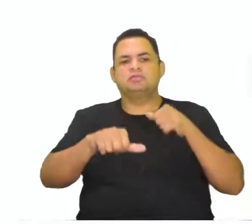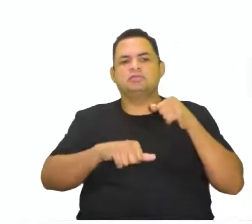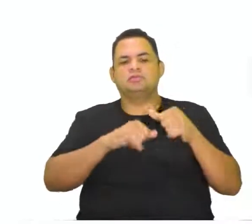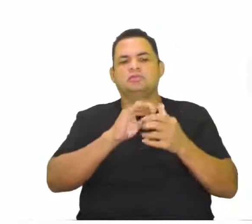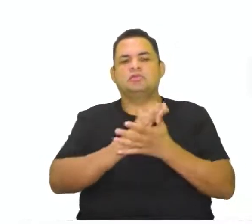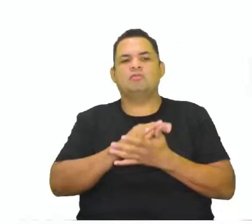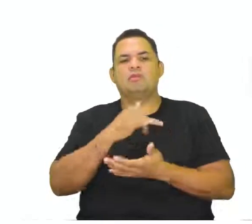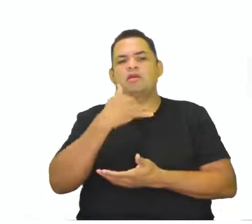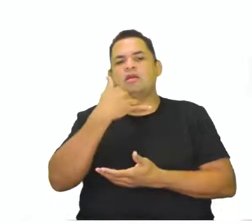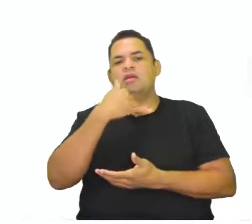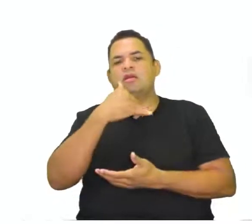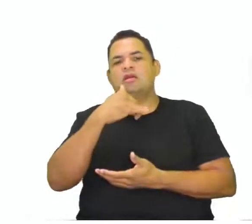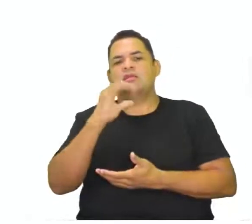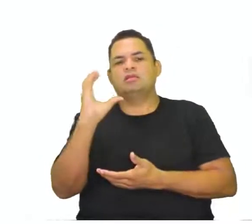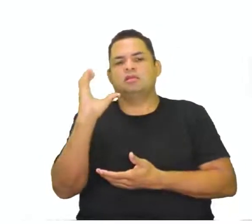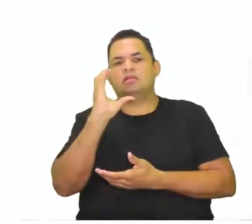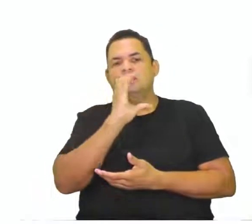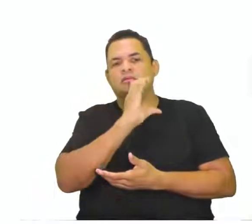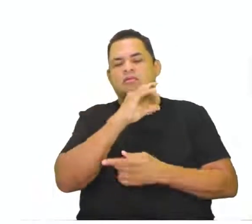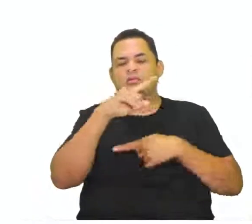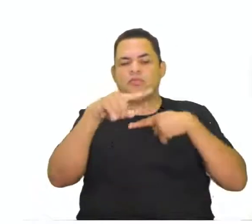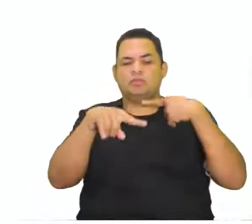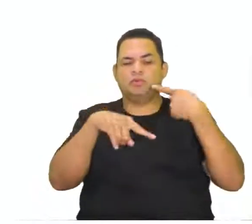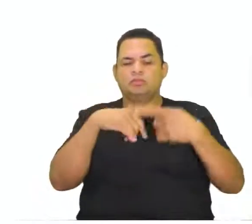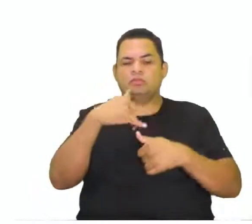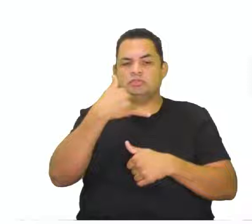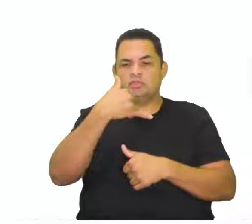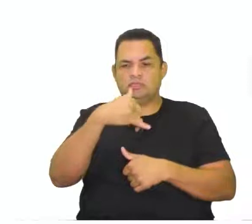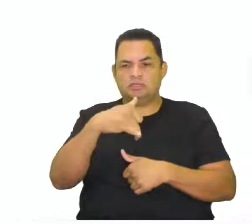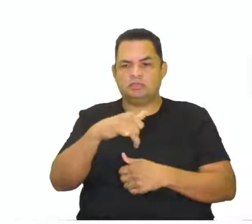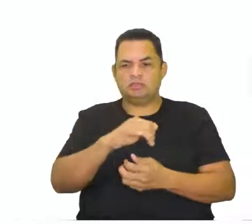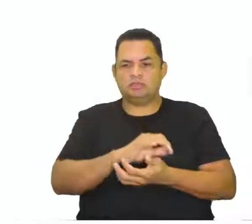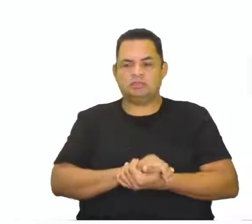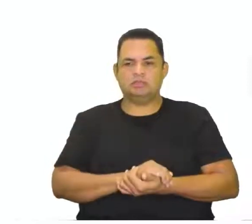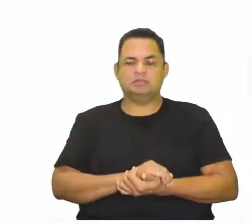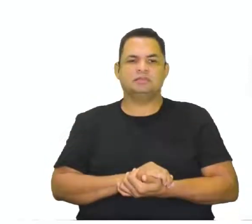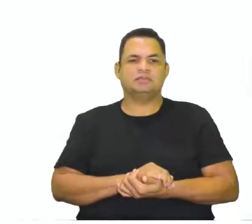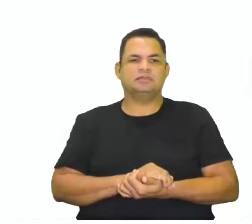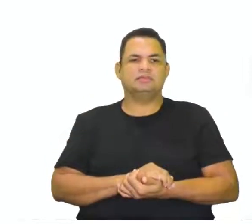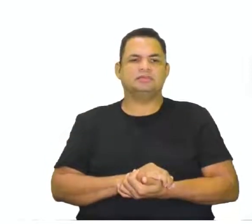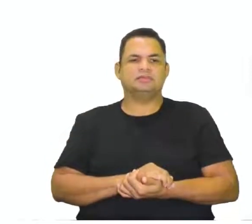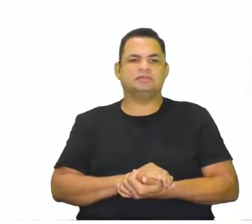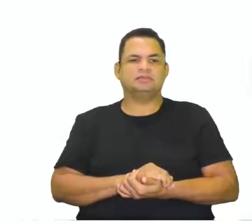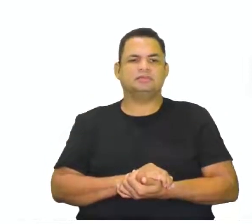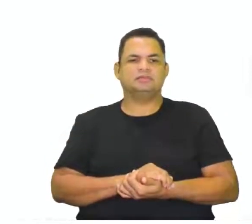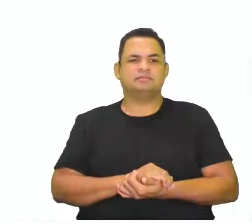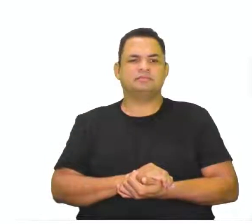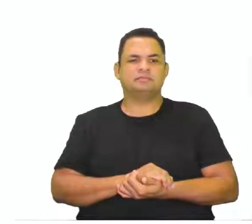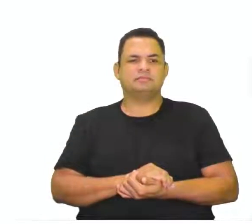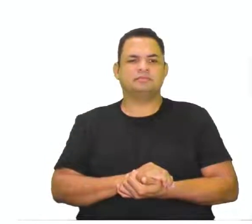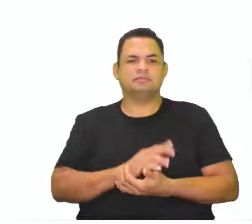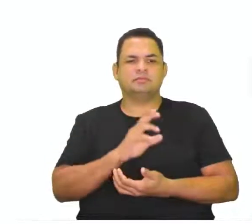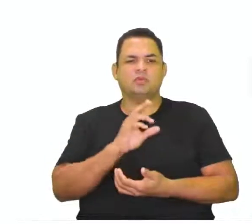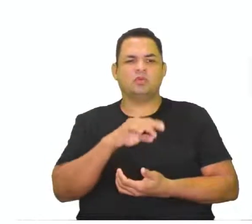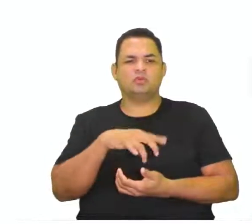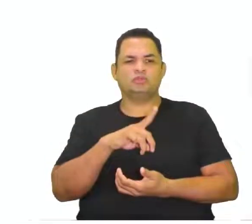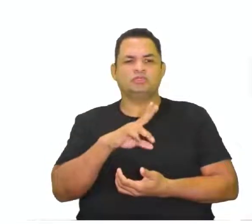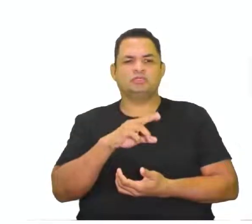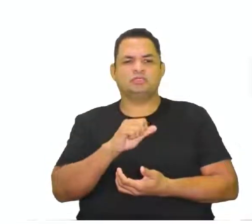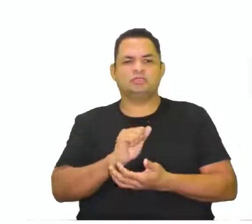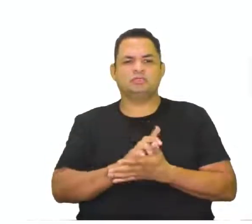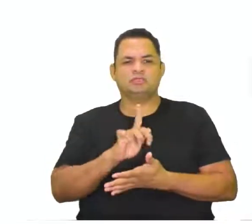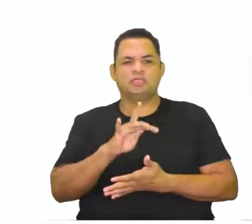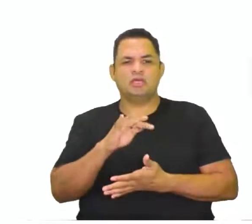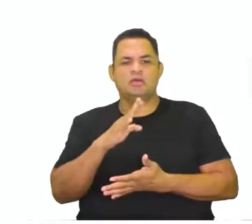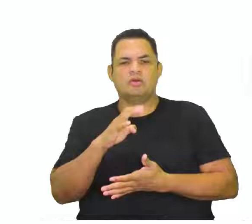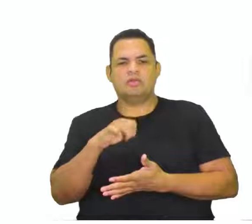energia térmica e depois a energia elétrica. Eu tenho um queima aqui, ó. Letra C, usinas